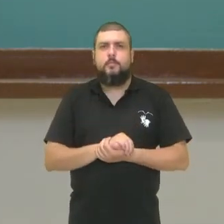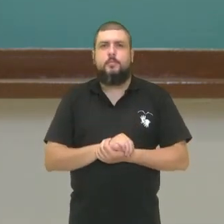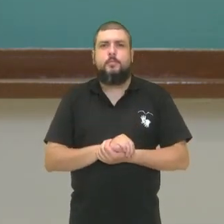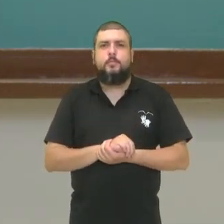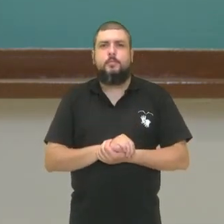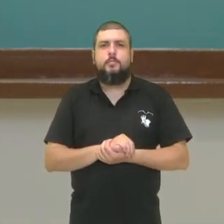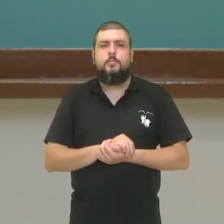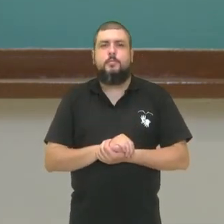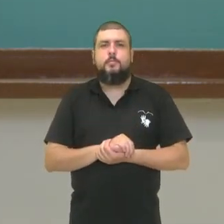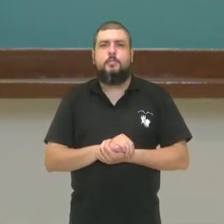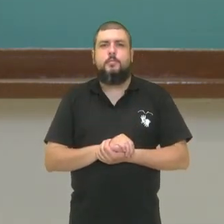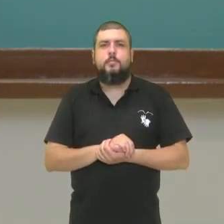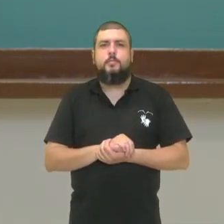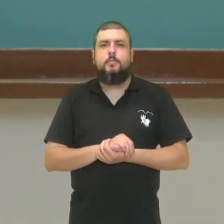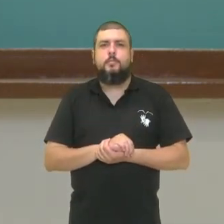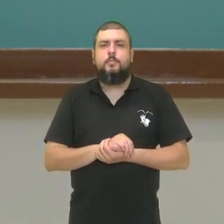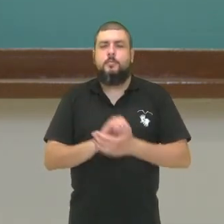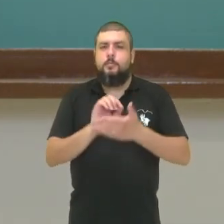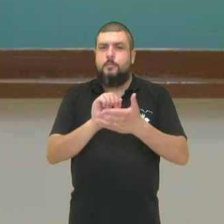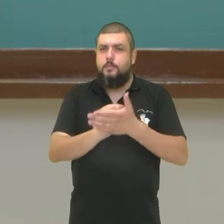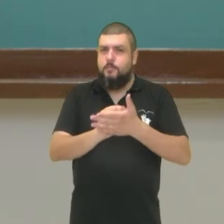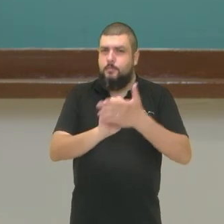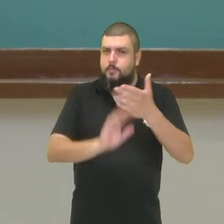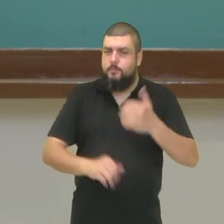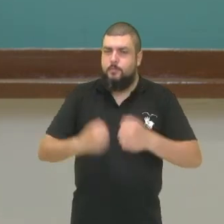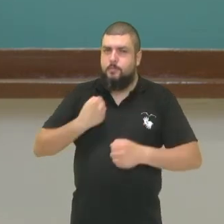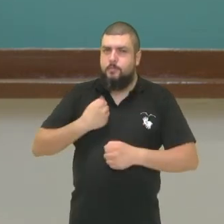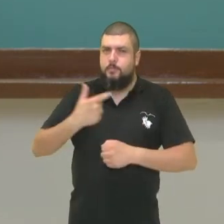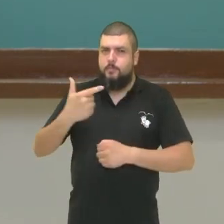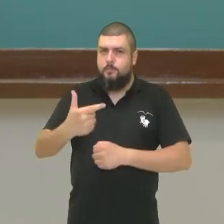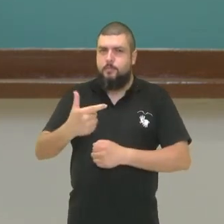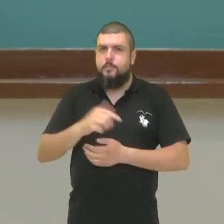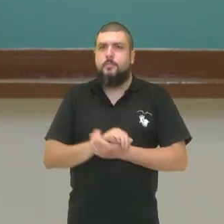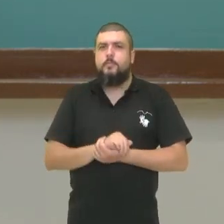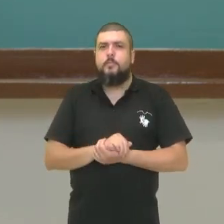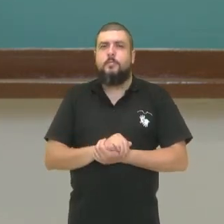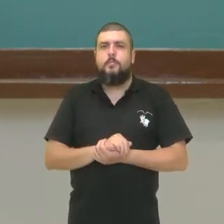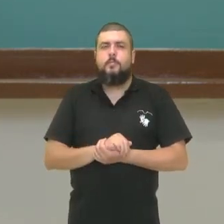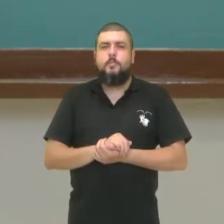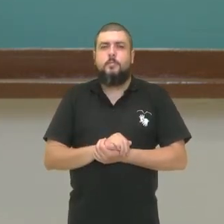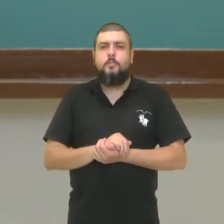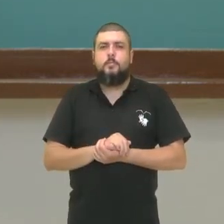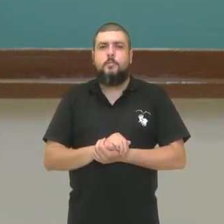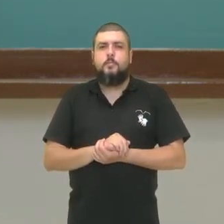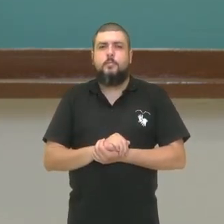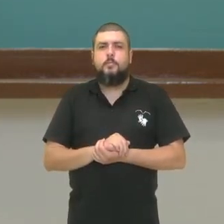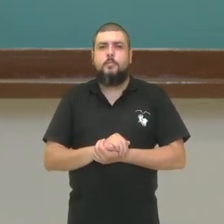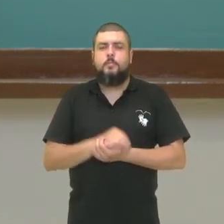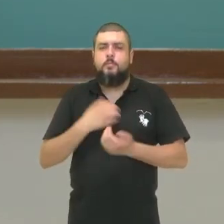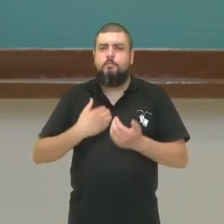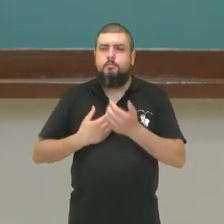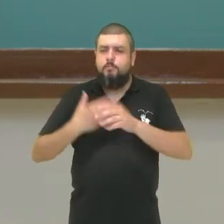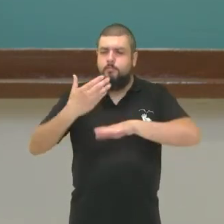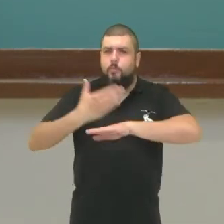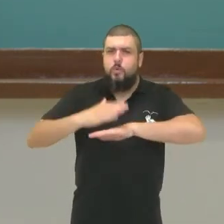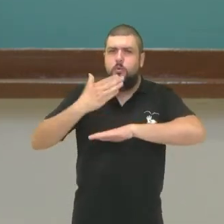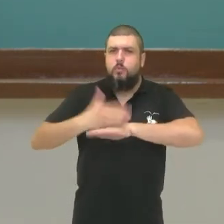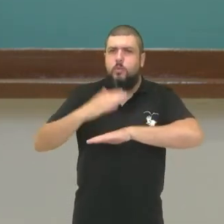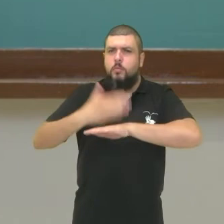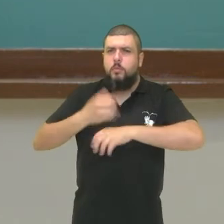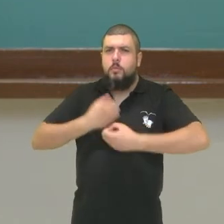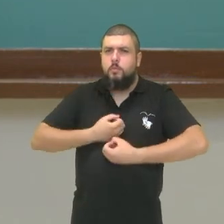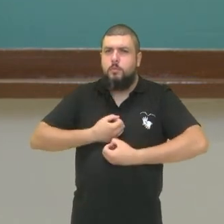E vamos então para a nossa atividade número 2. As atividades expressivas proporcionam muitos benefícios aos